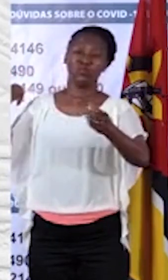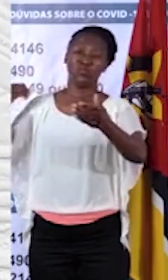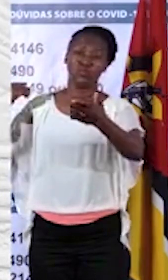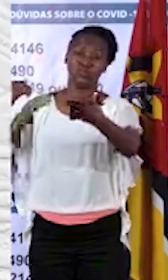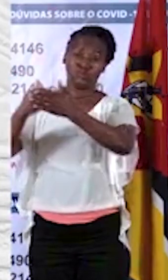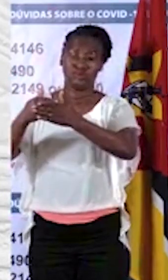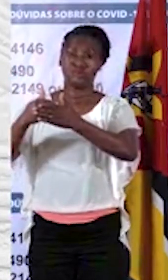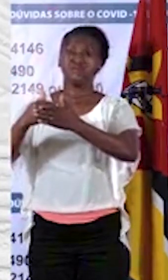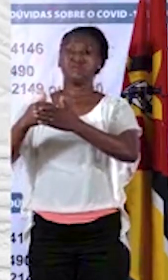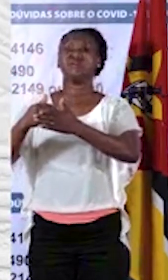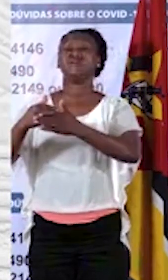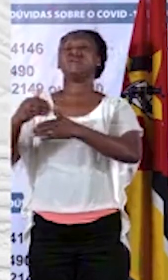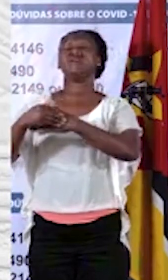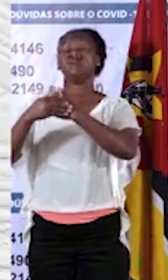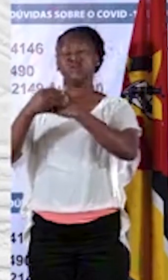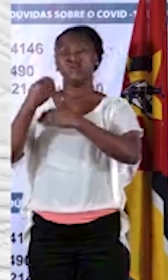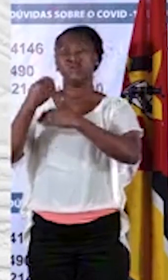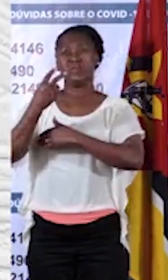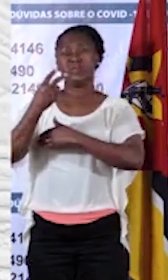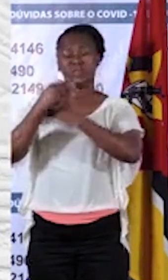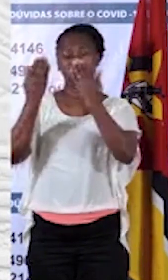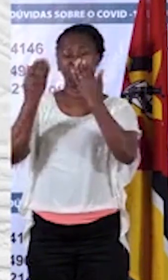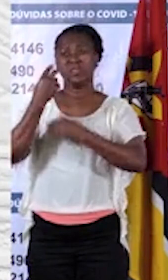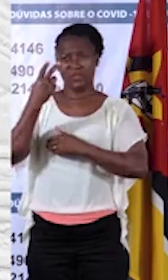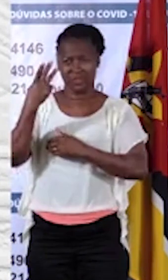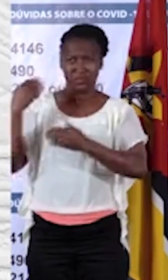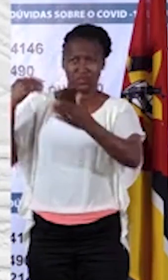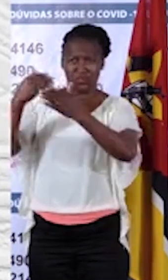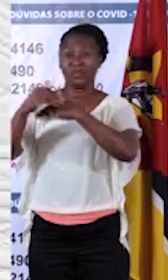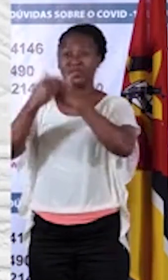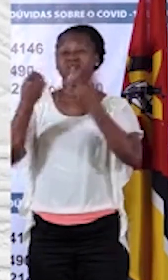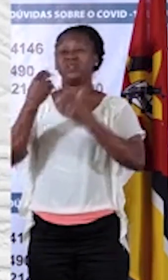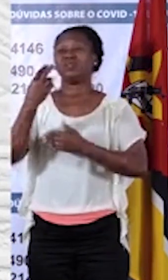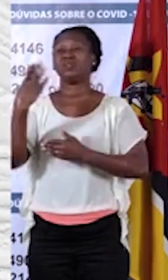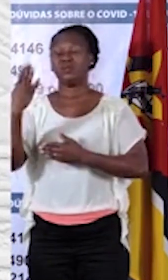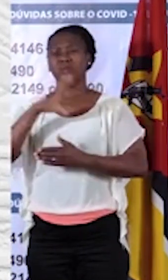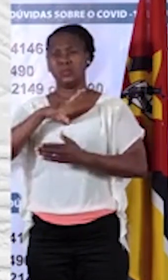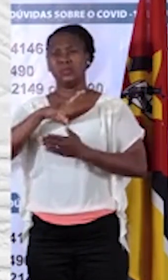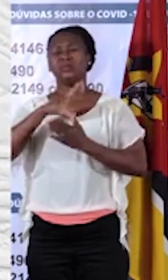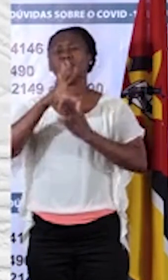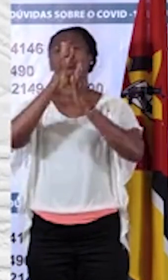maio de 2020, houve um registro do número cumulativo de